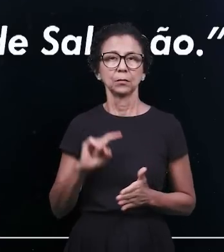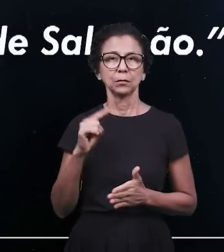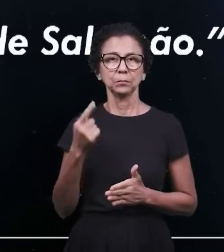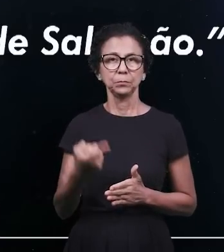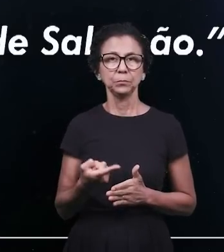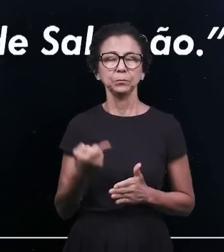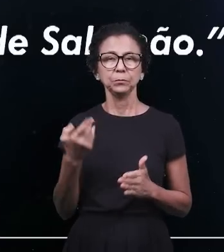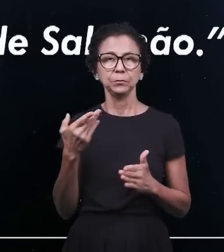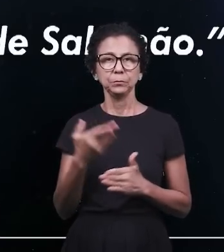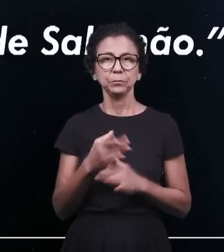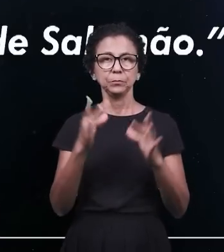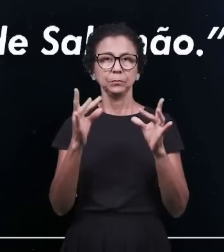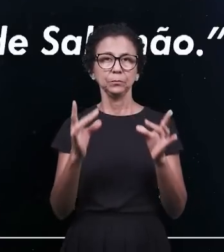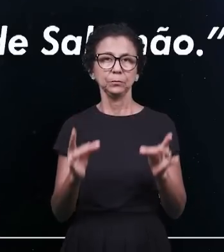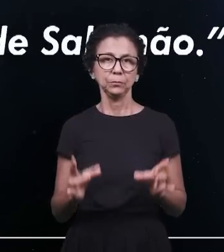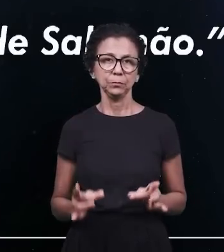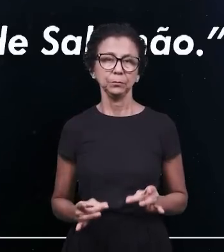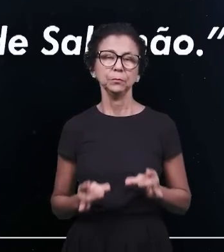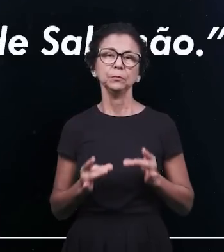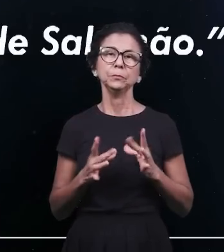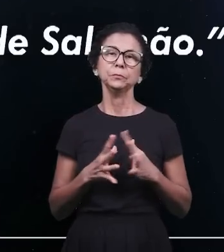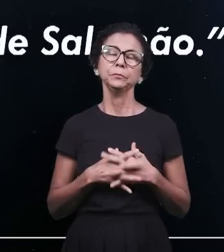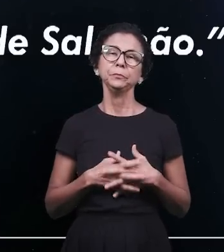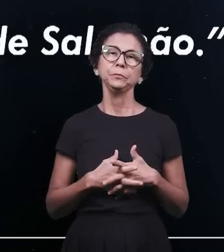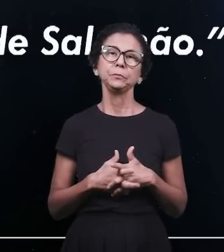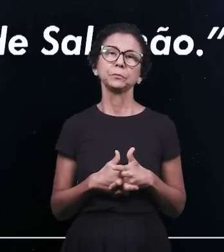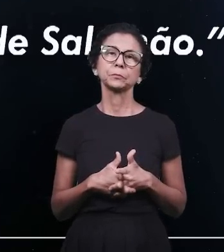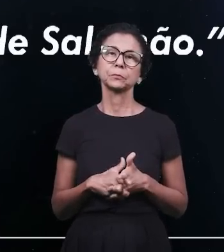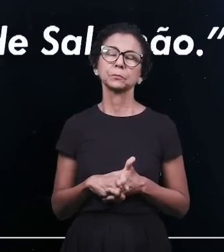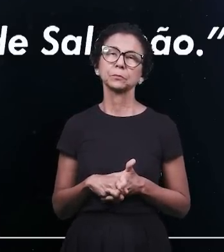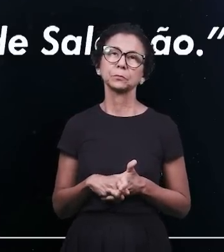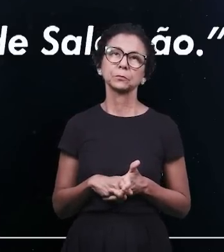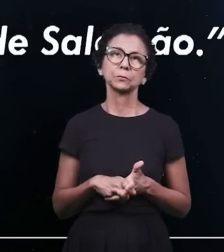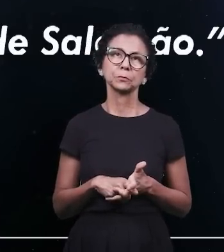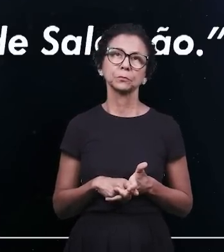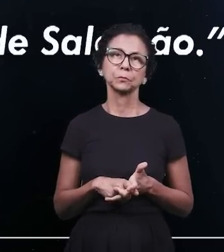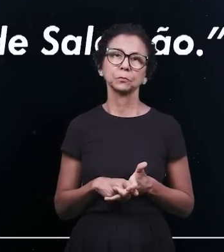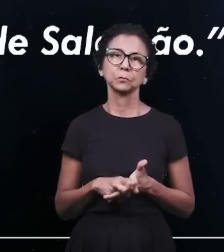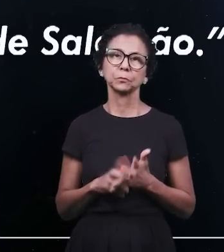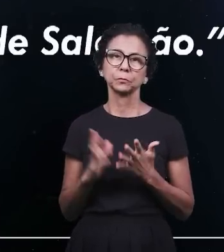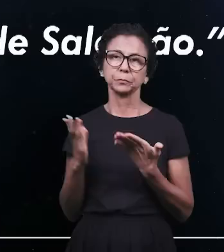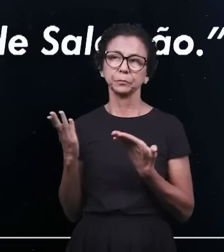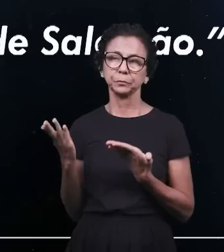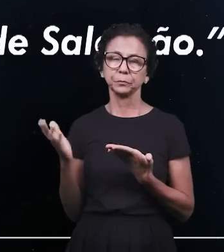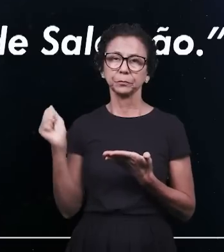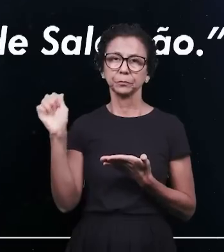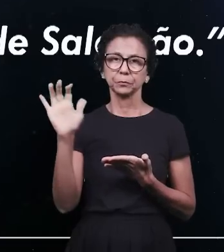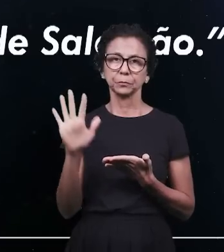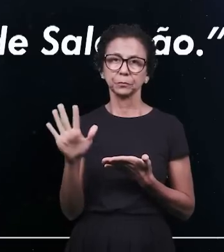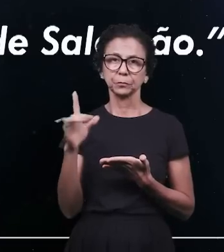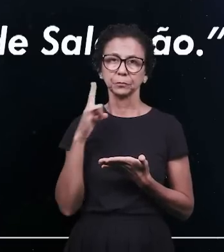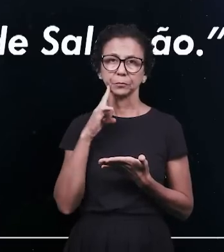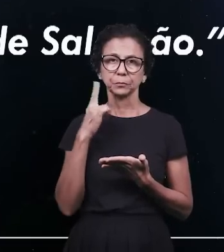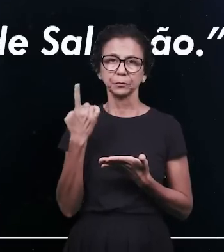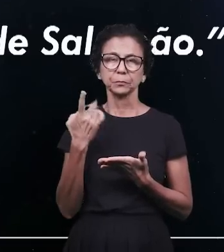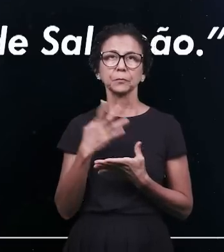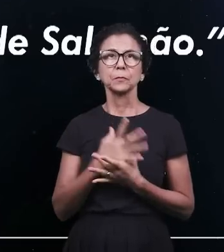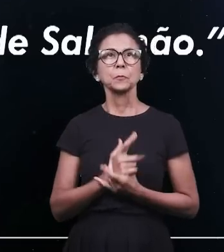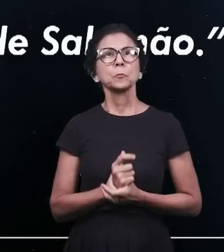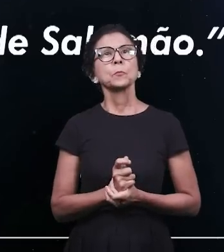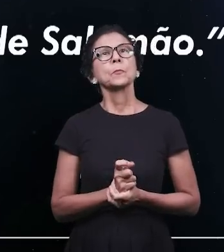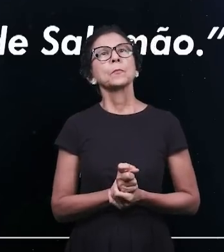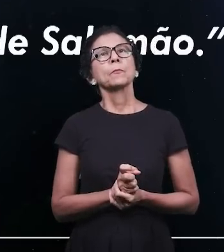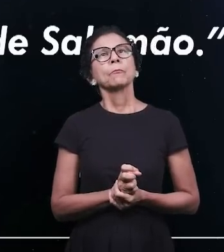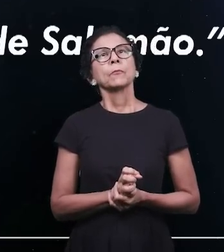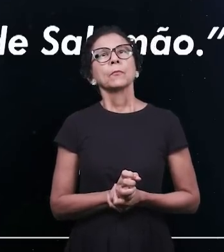maneira específica os termos que estão sendo ressaltados nessa imagem que nós vamos compartilhar com todos aqui.